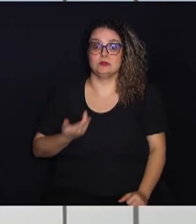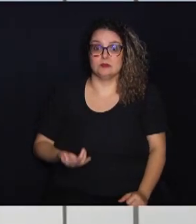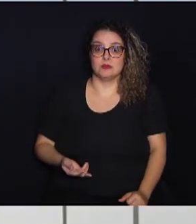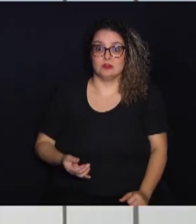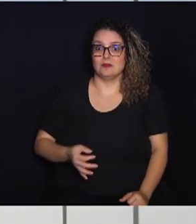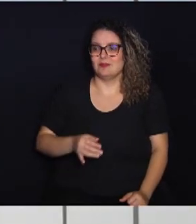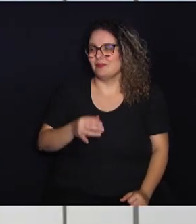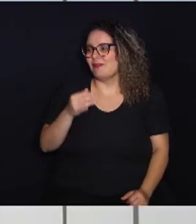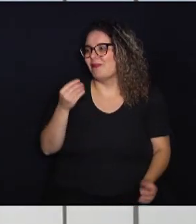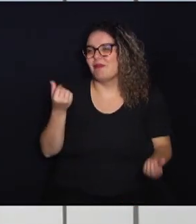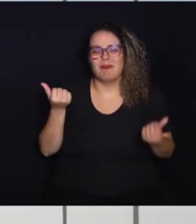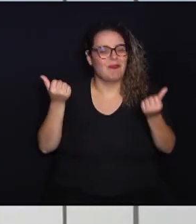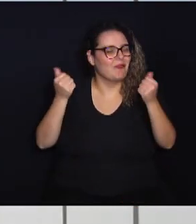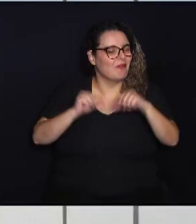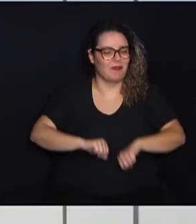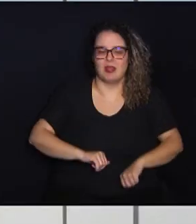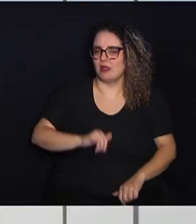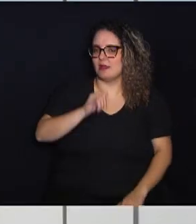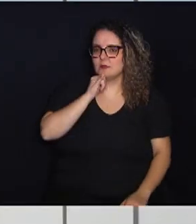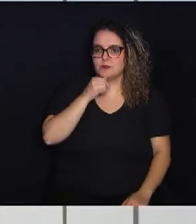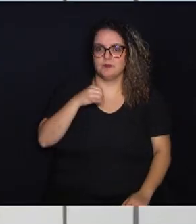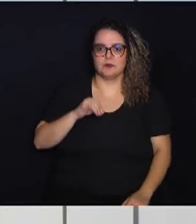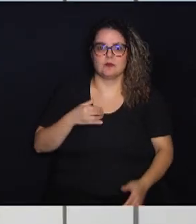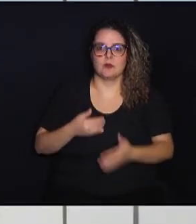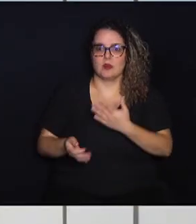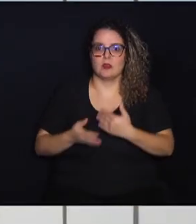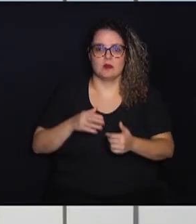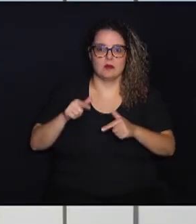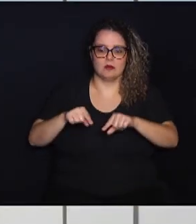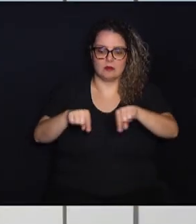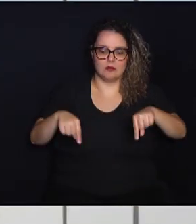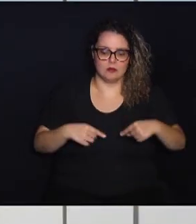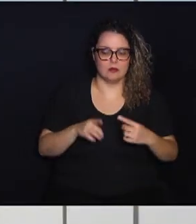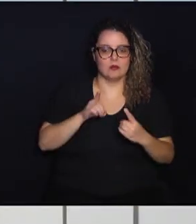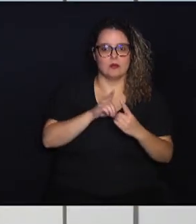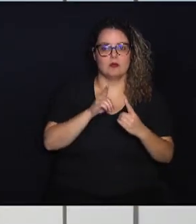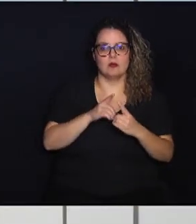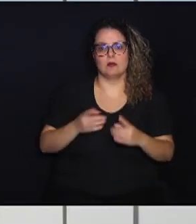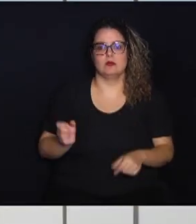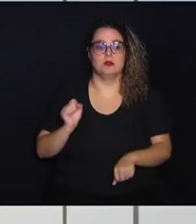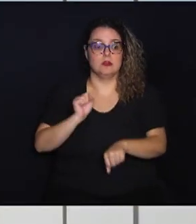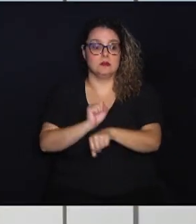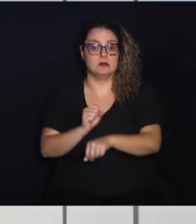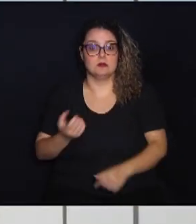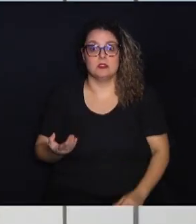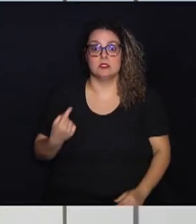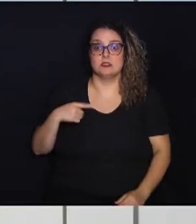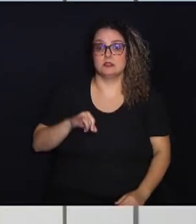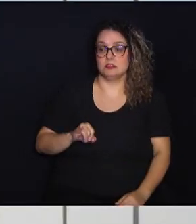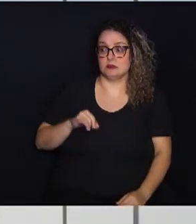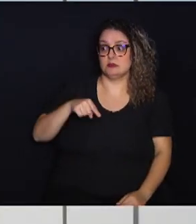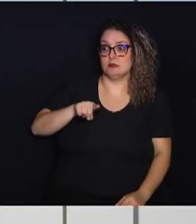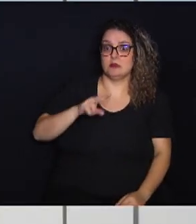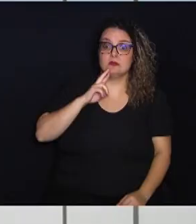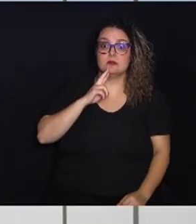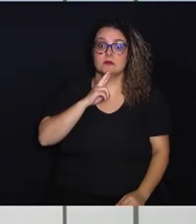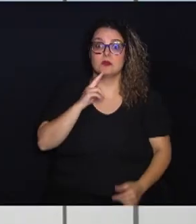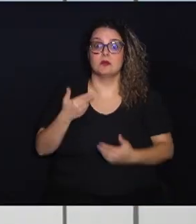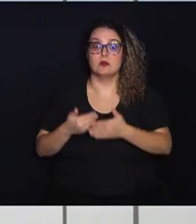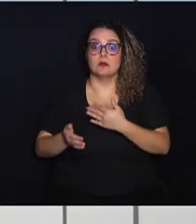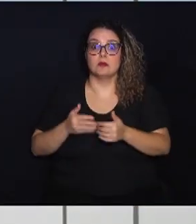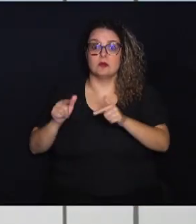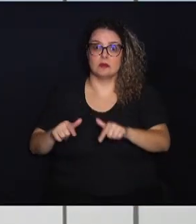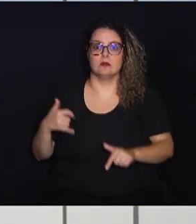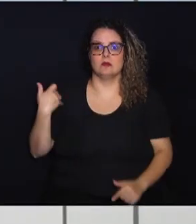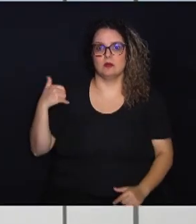exemplo. Porque se você vai em qualquer lugar, no consultório médico, na espera, se você vai num restaurante, onde você for, o